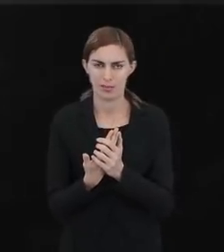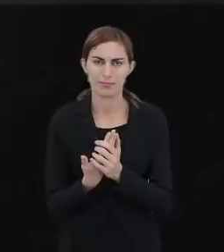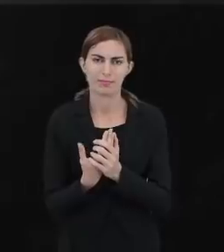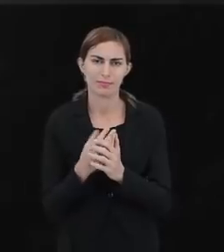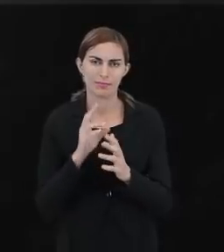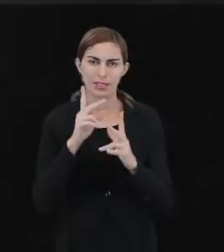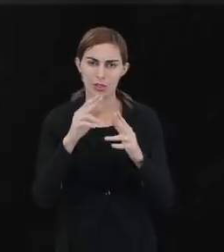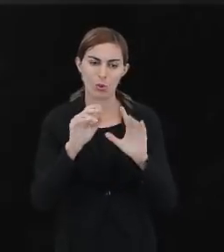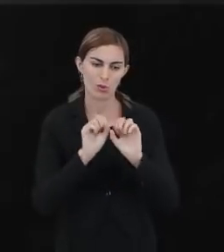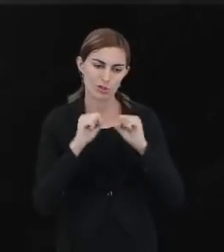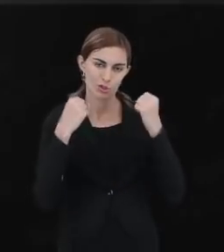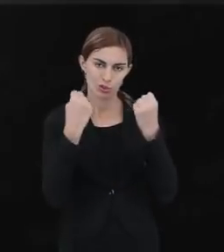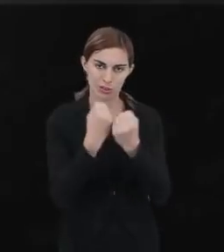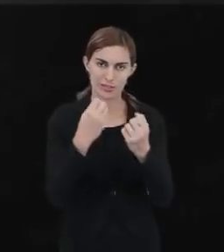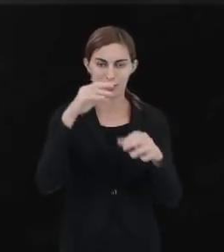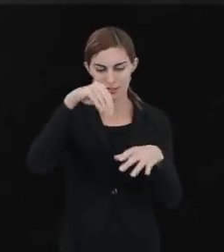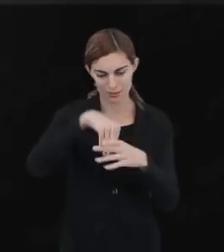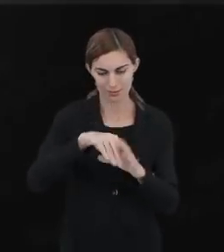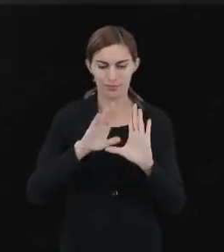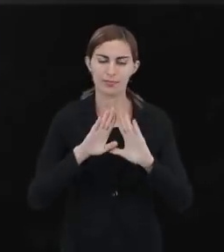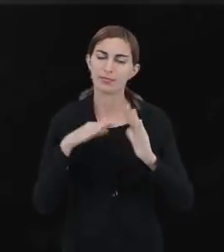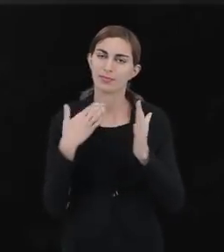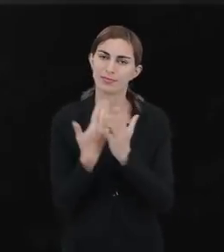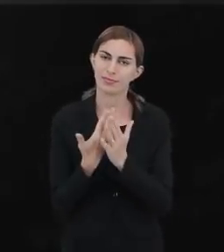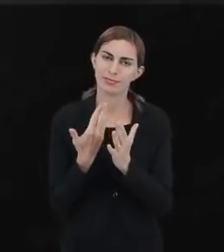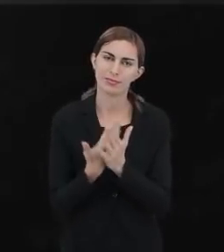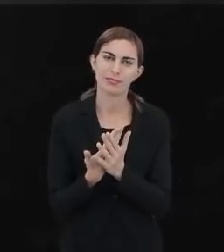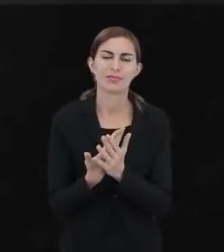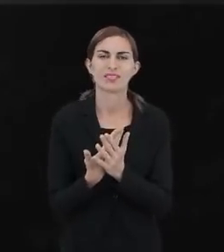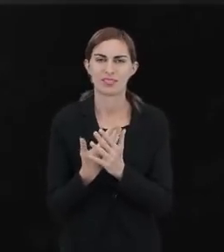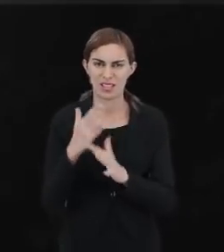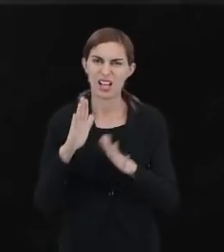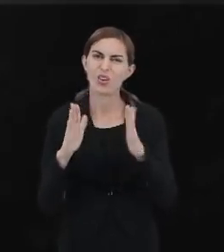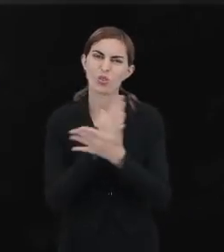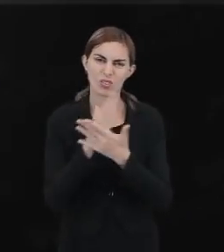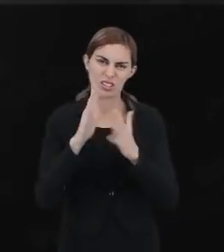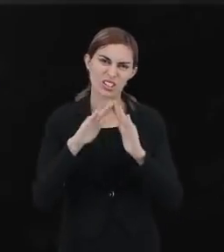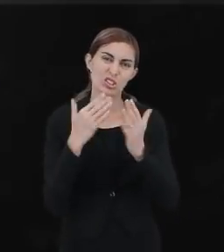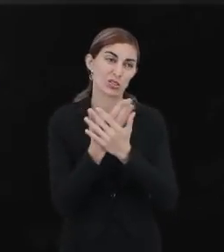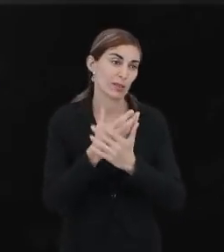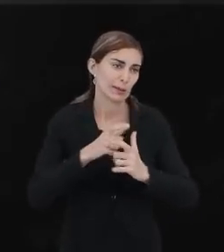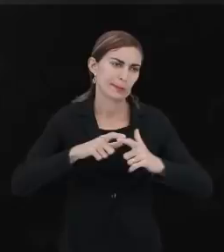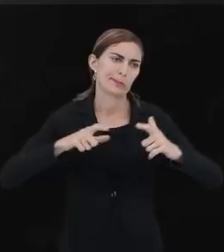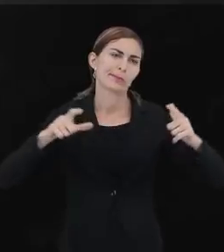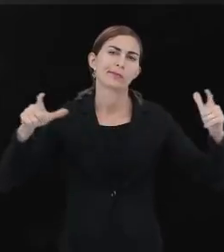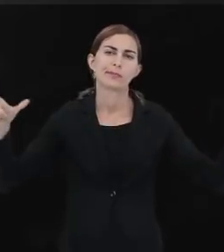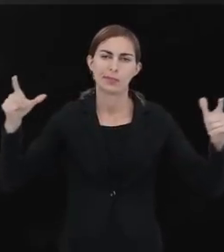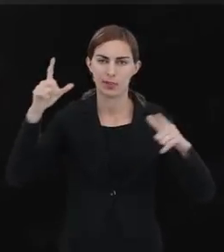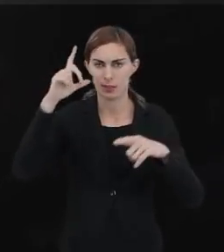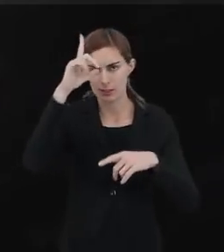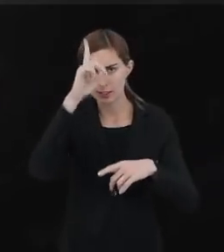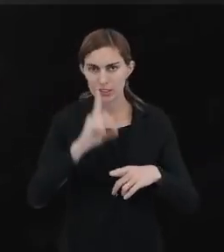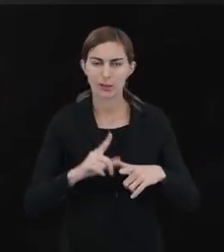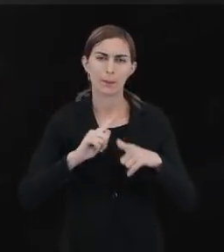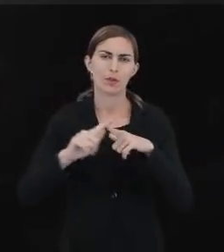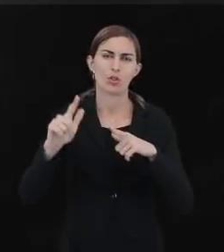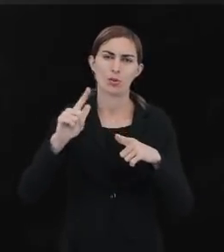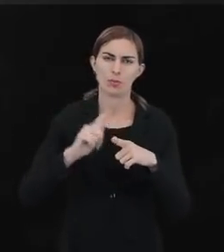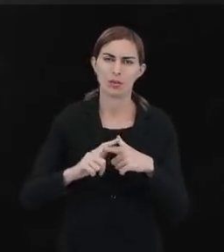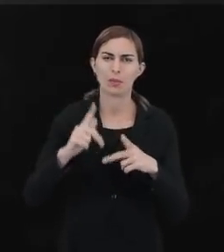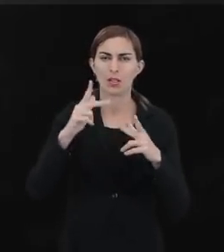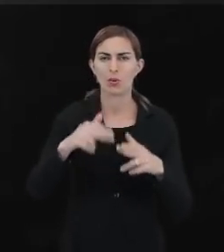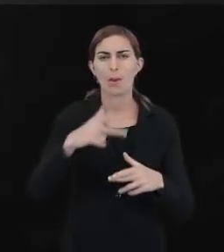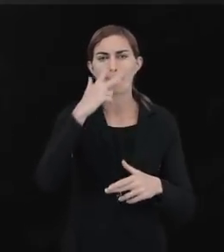na verdade uma micro sociedade muitas vezes as escolas enormes problemas é que o diretor ele praticamente um prefeito